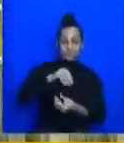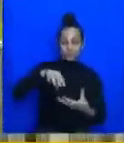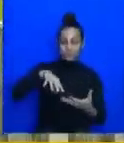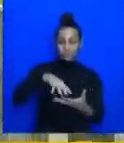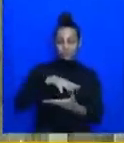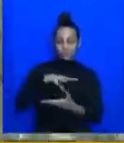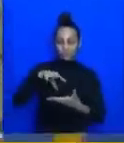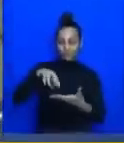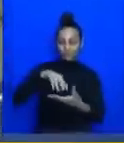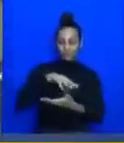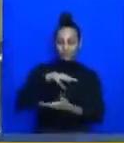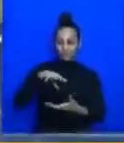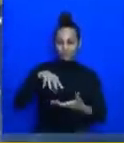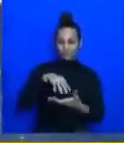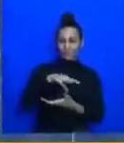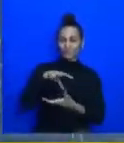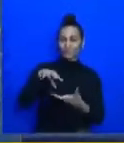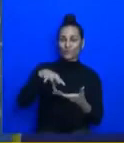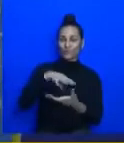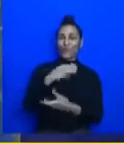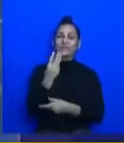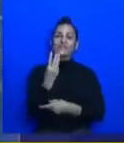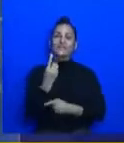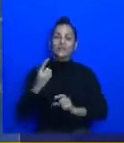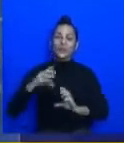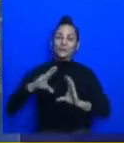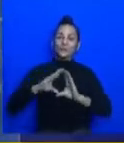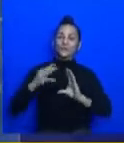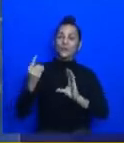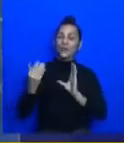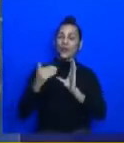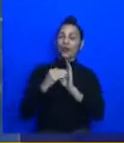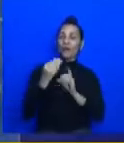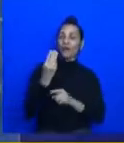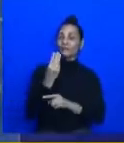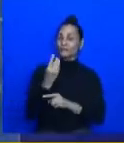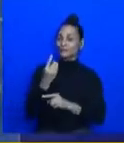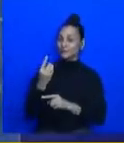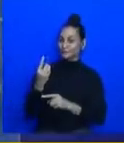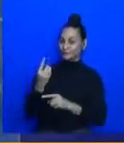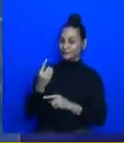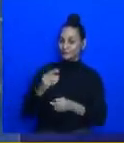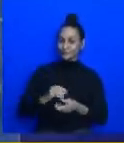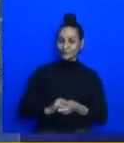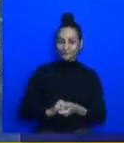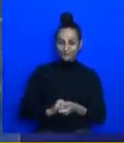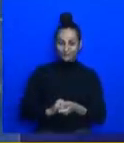Globo carregado embaralhando. 31 bolas numeradas de 01 a 31.